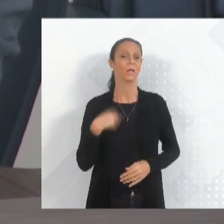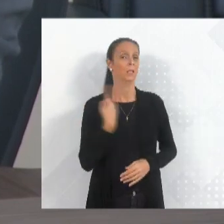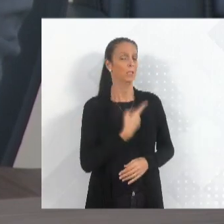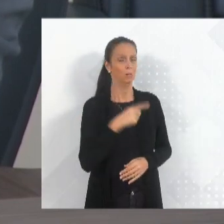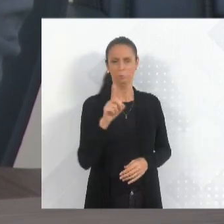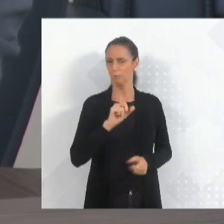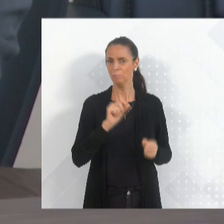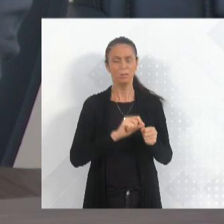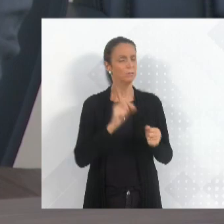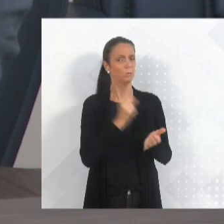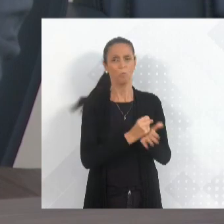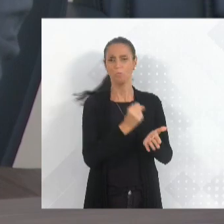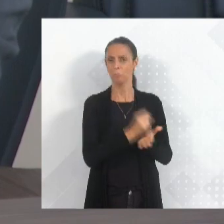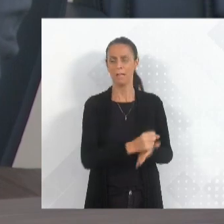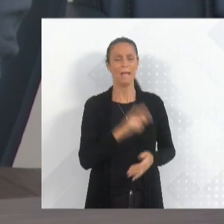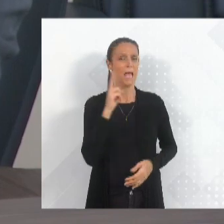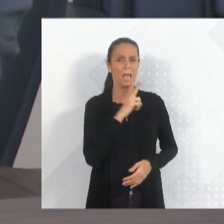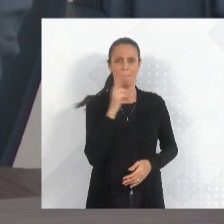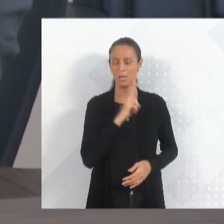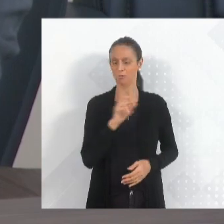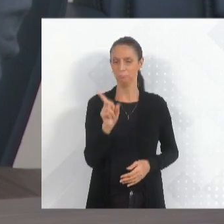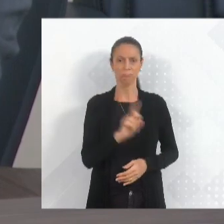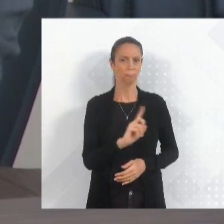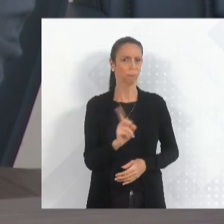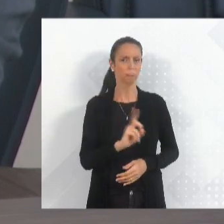emergenciais. A gente não tem...